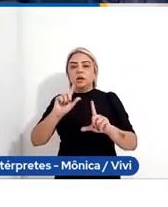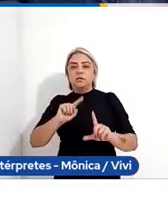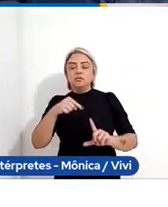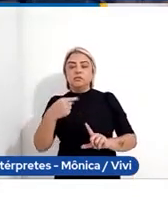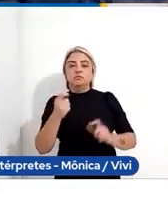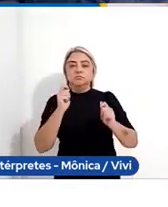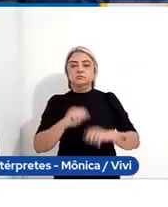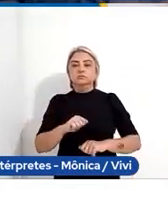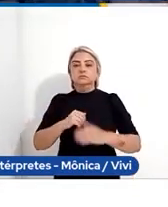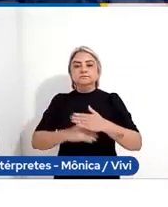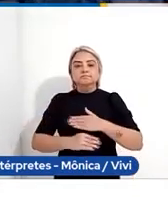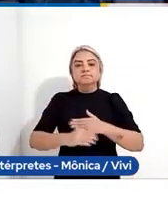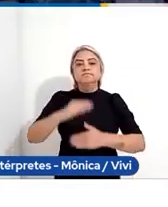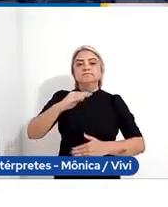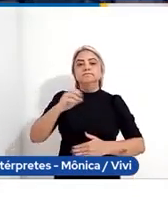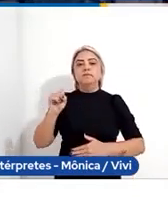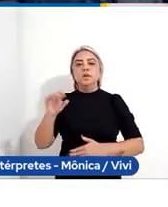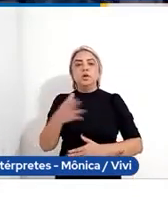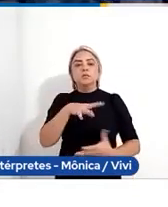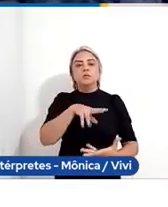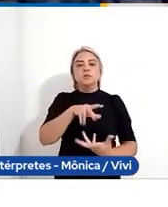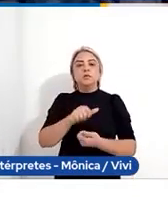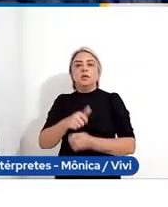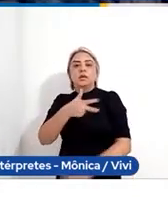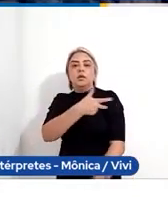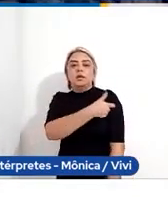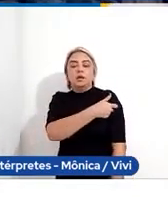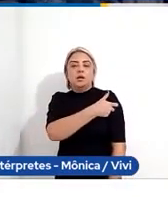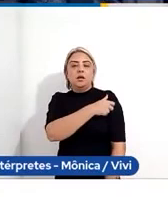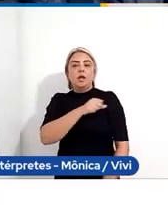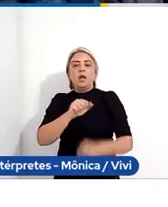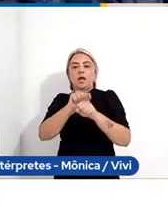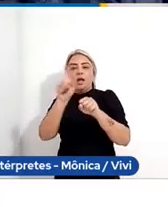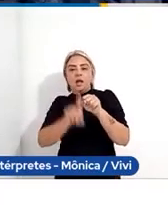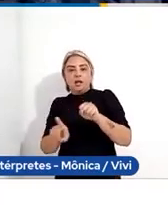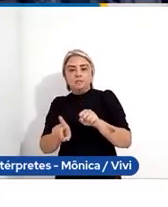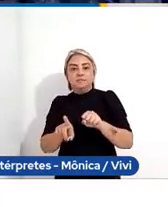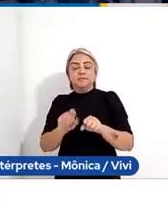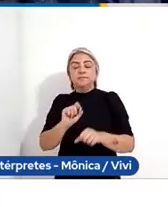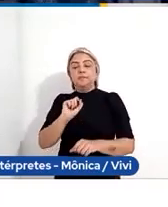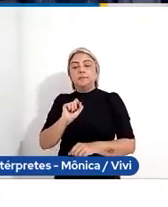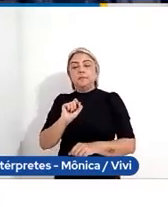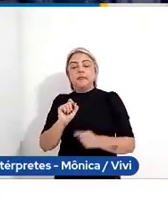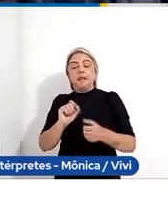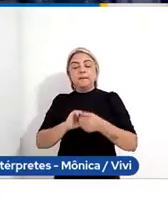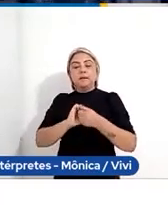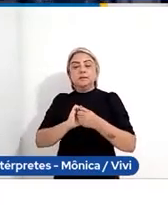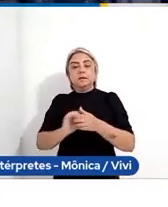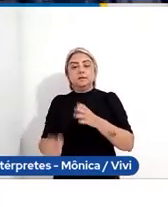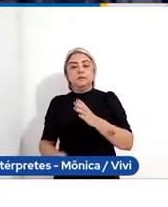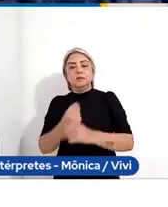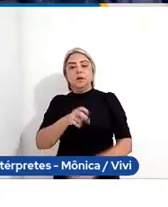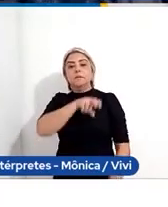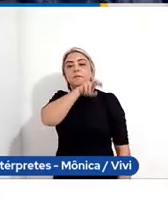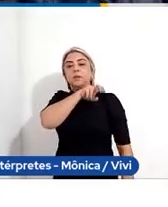possibilitar um salto de inovação global, que é o da vacina com a AstraZeneca. A parceria para o desenvolvimento produtivo do